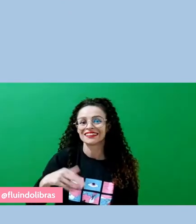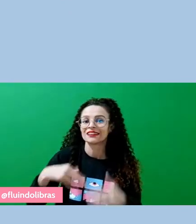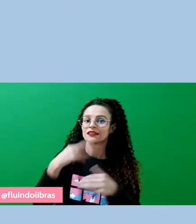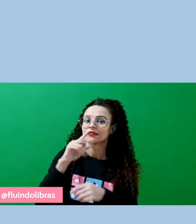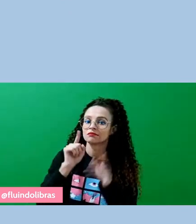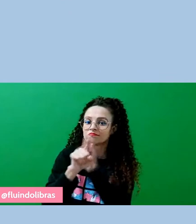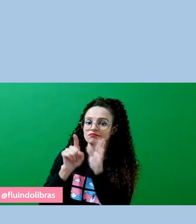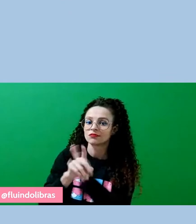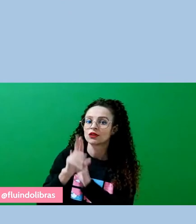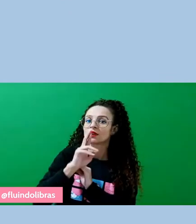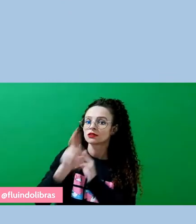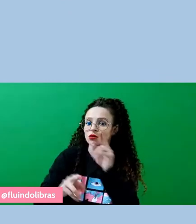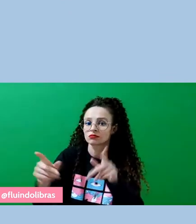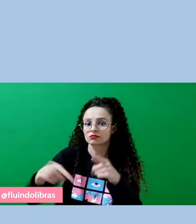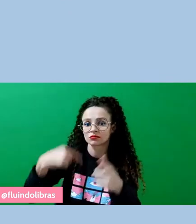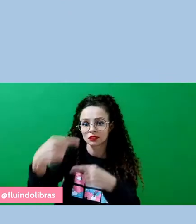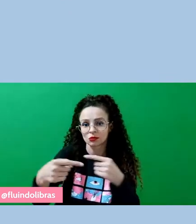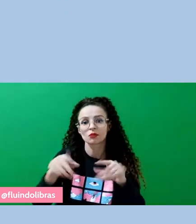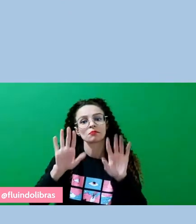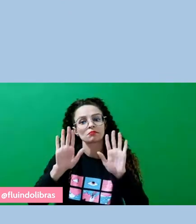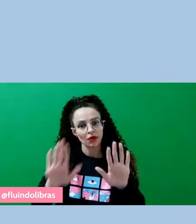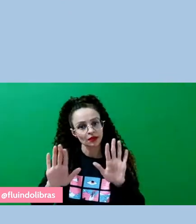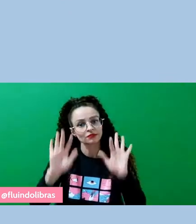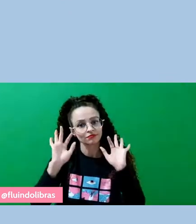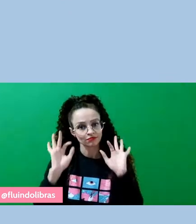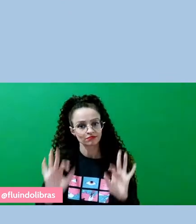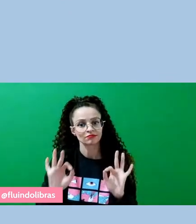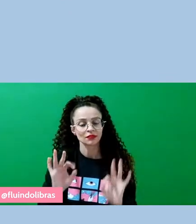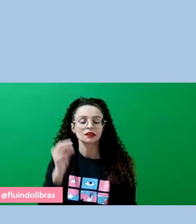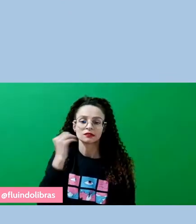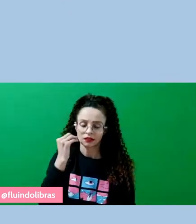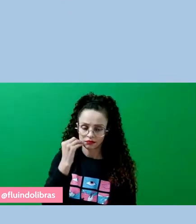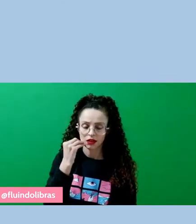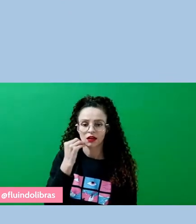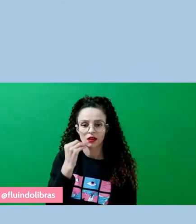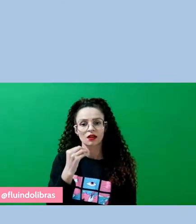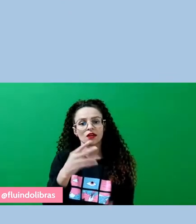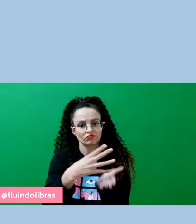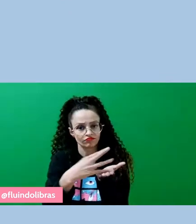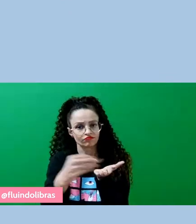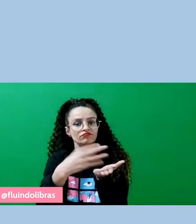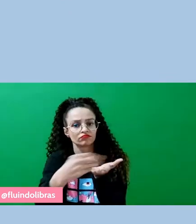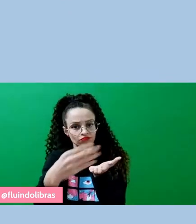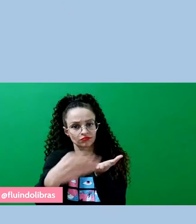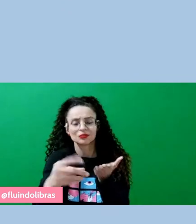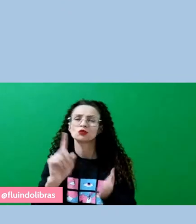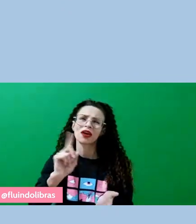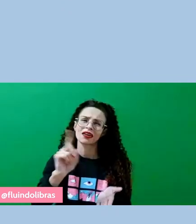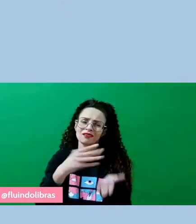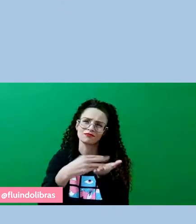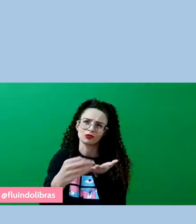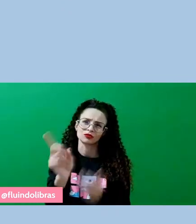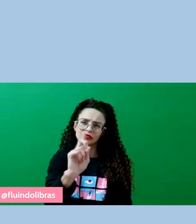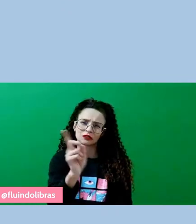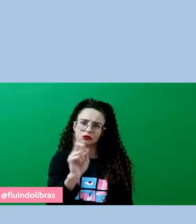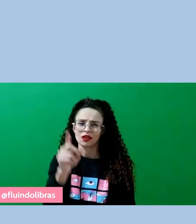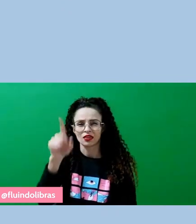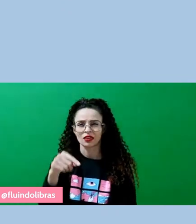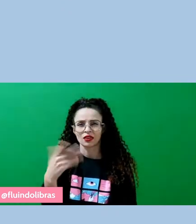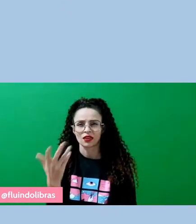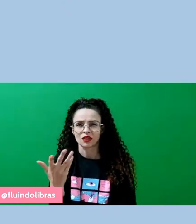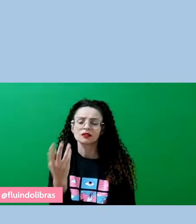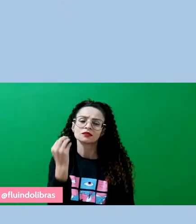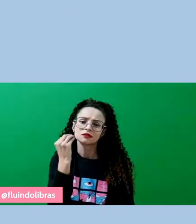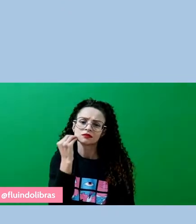respondê-las quando a gente chegar lá, mas sem dúvida a ideia é tentar reproduzir de alguma maneira, não reproduzir, não é isso, né? Questão de reproduzir, né?